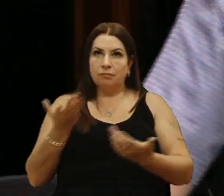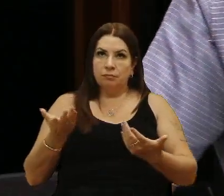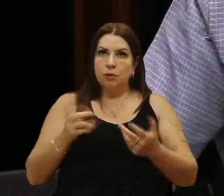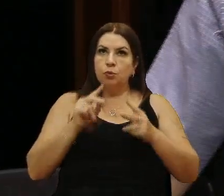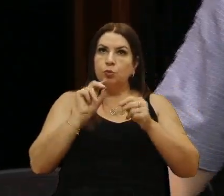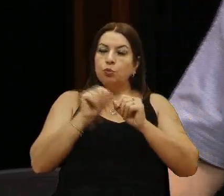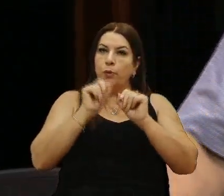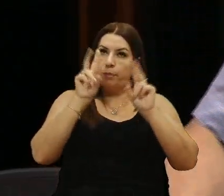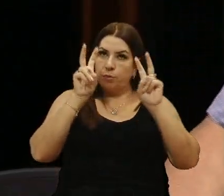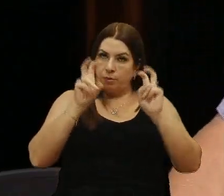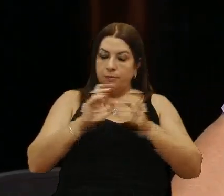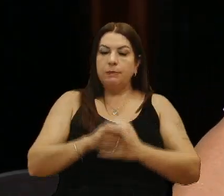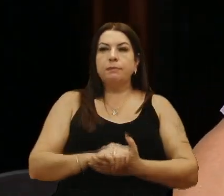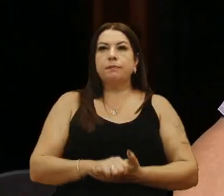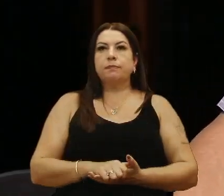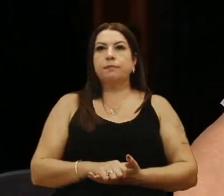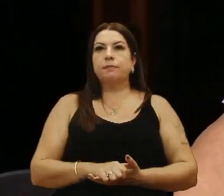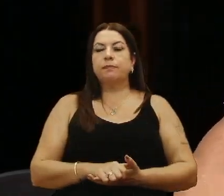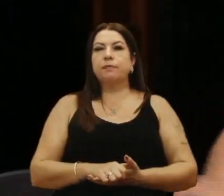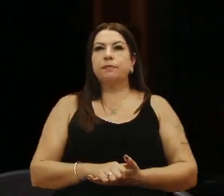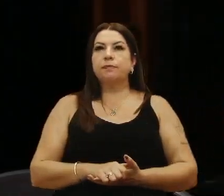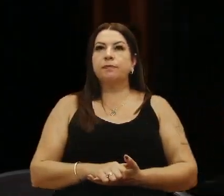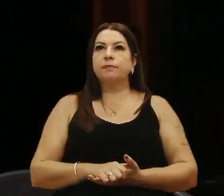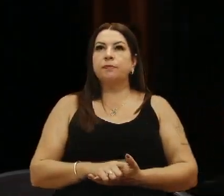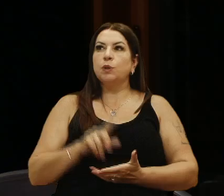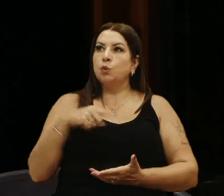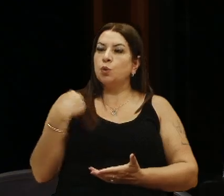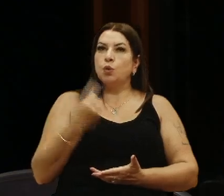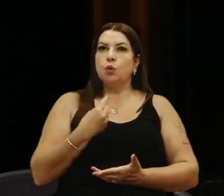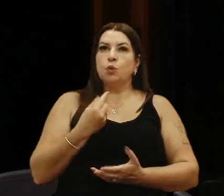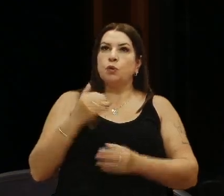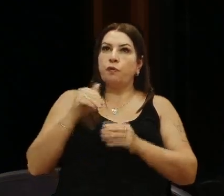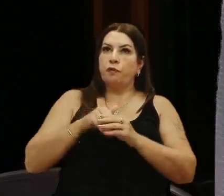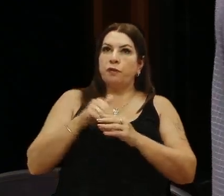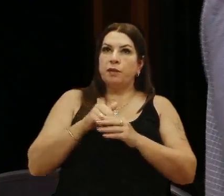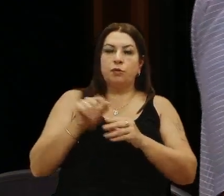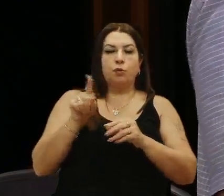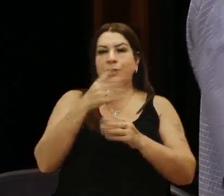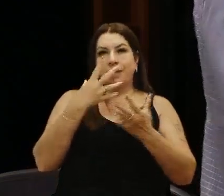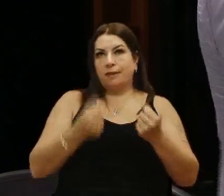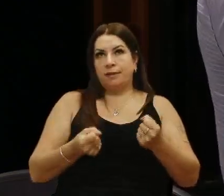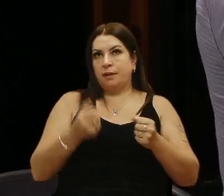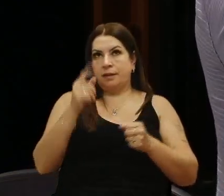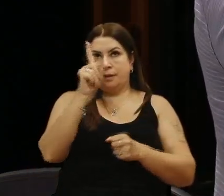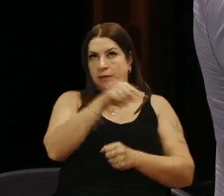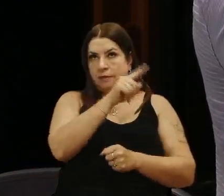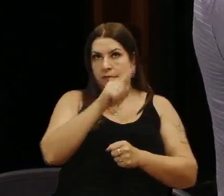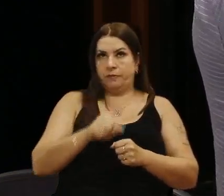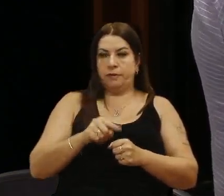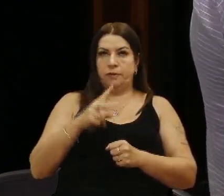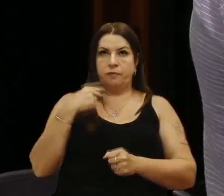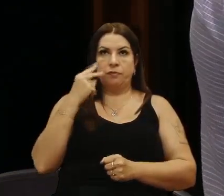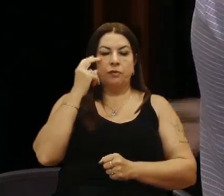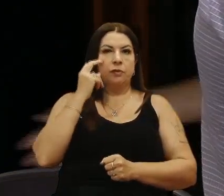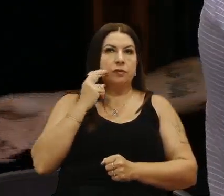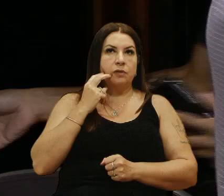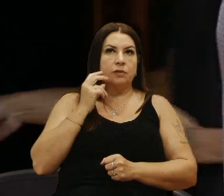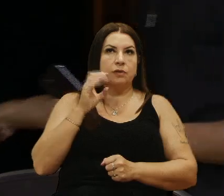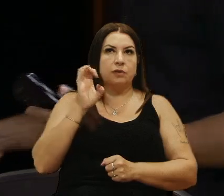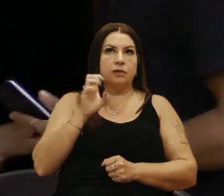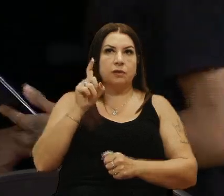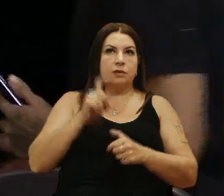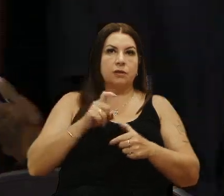o tema, vamos lá. Nós vamos votar pela derrubada do veto. E o vereador Daniel Santos,